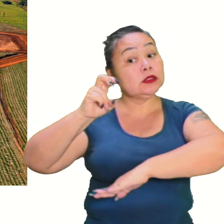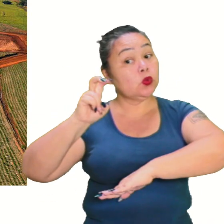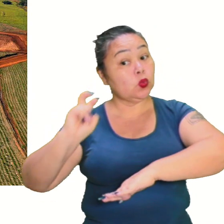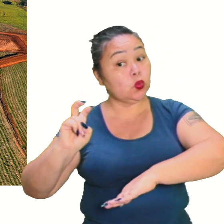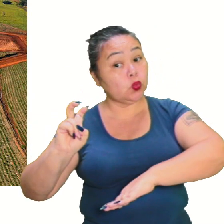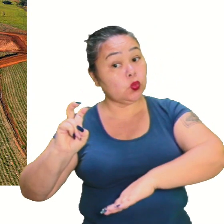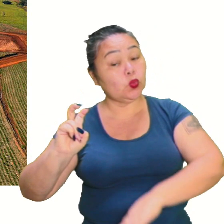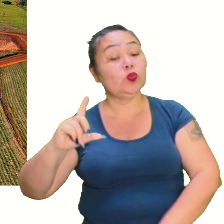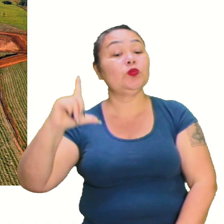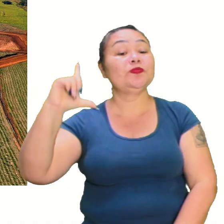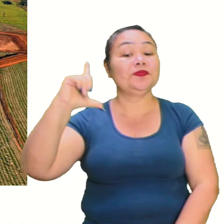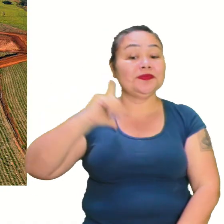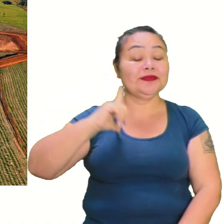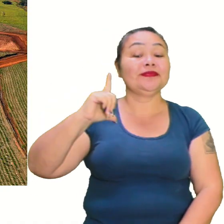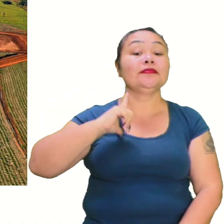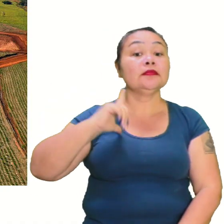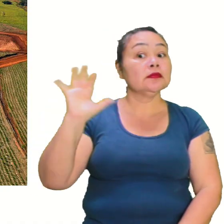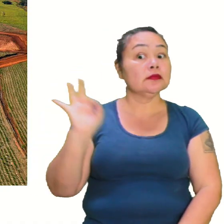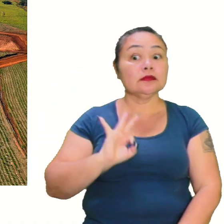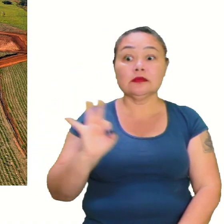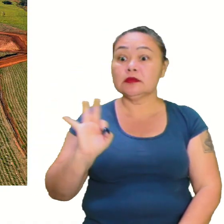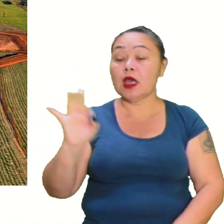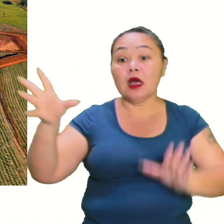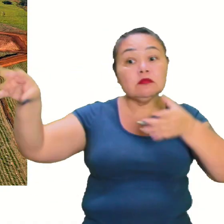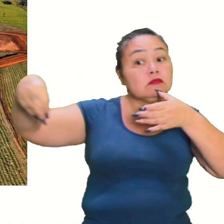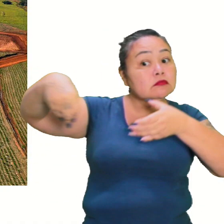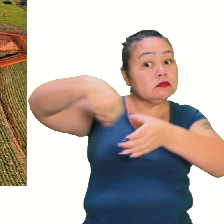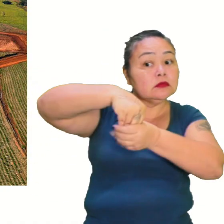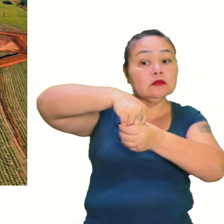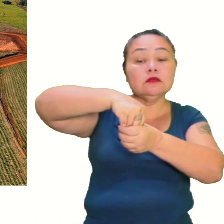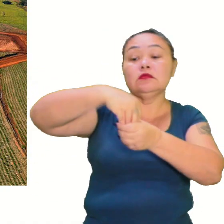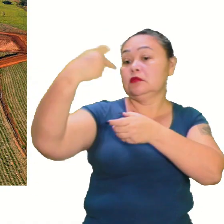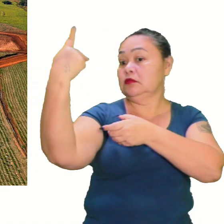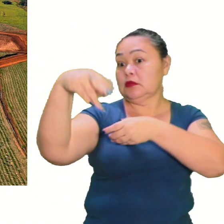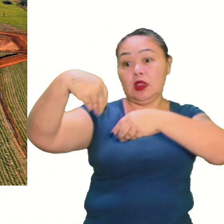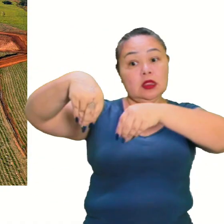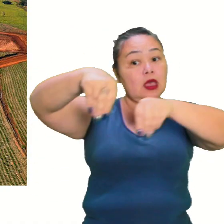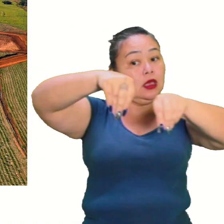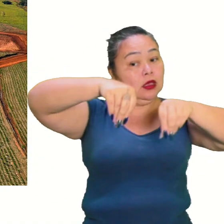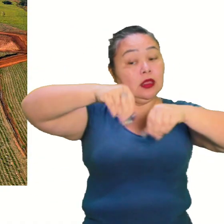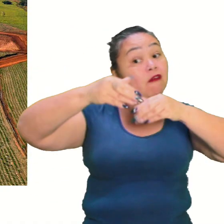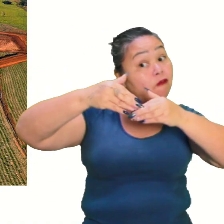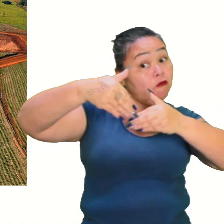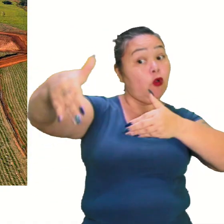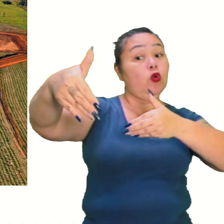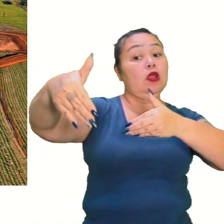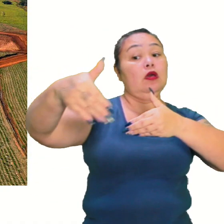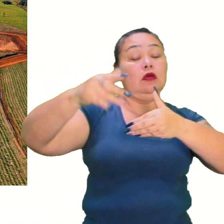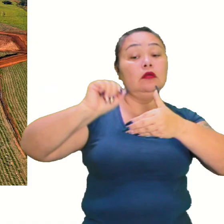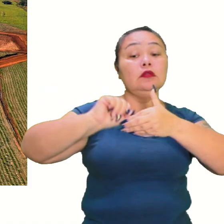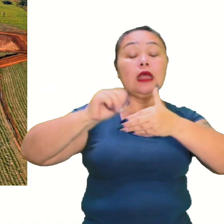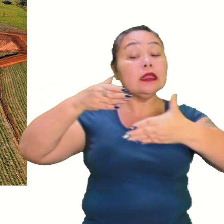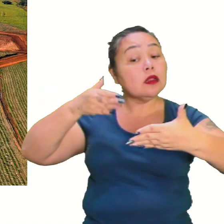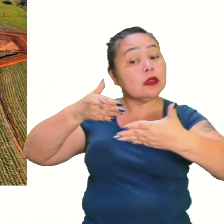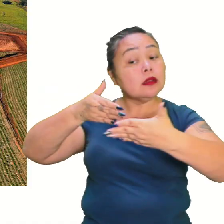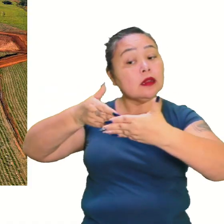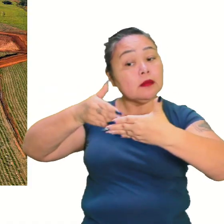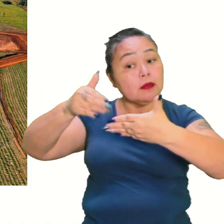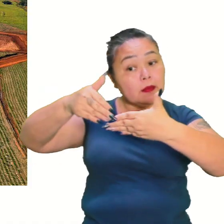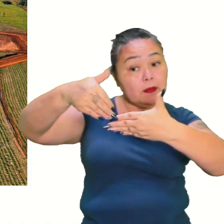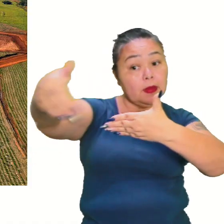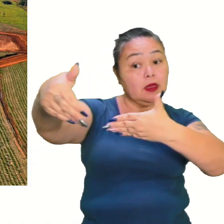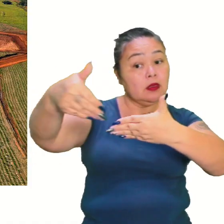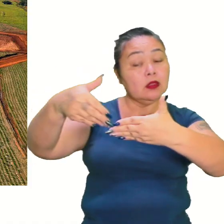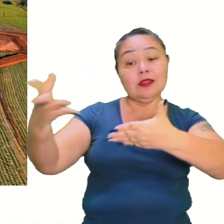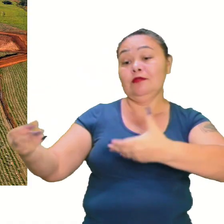rua 5. As ruas não pertencem ao seu terreno. A rua delimita o seu